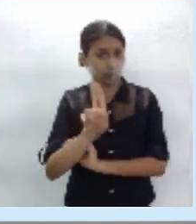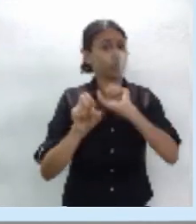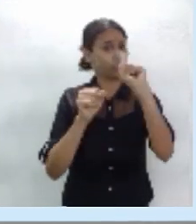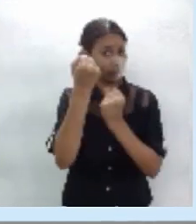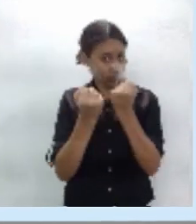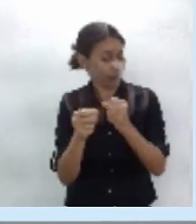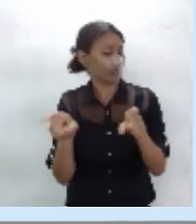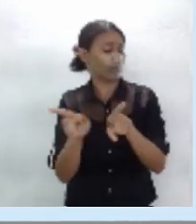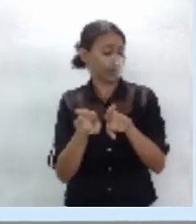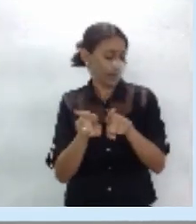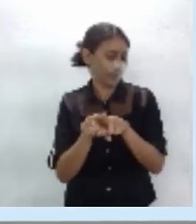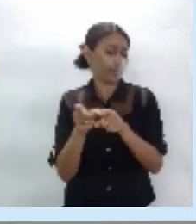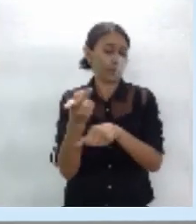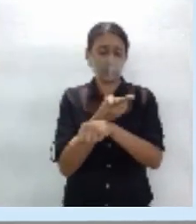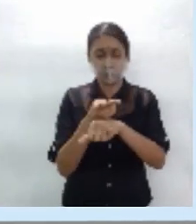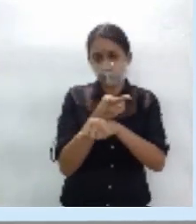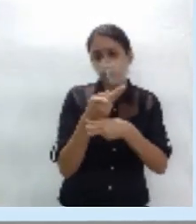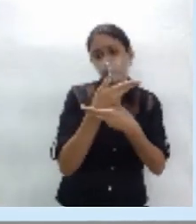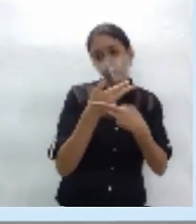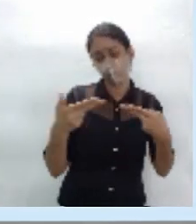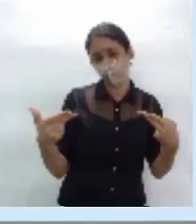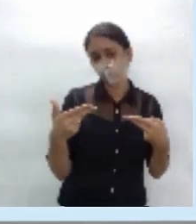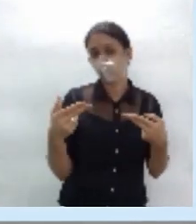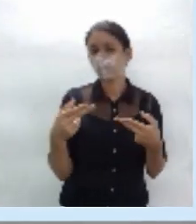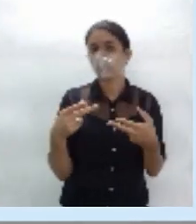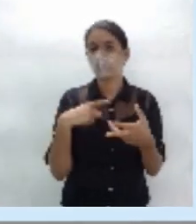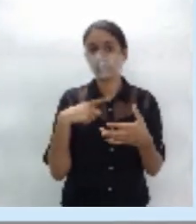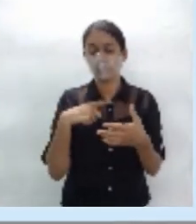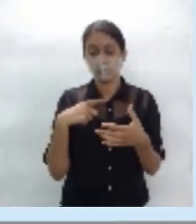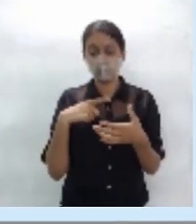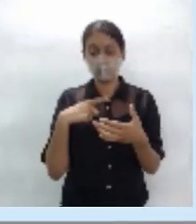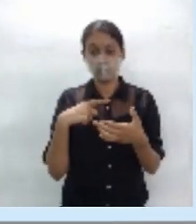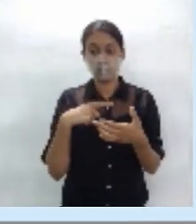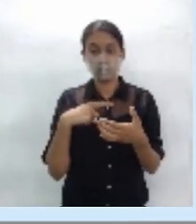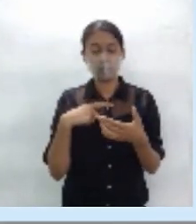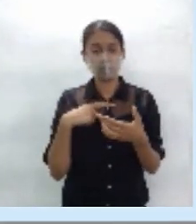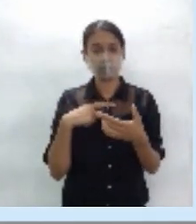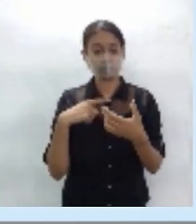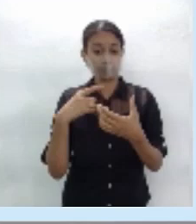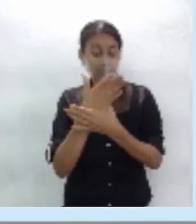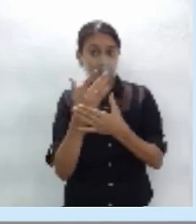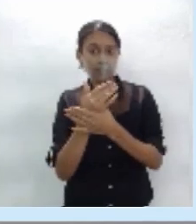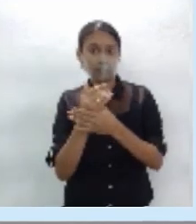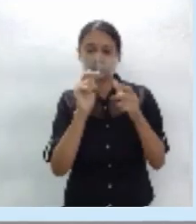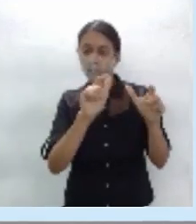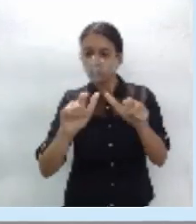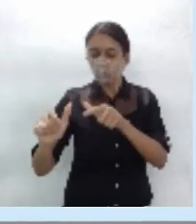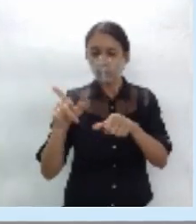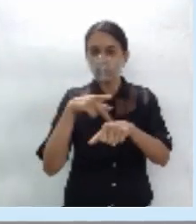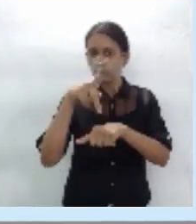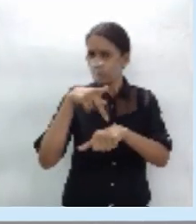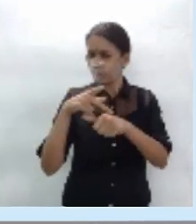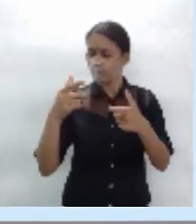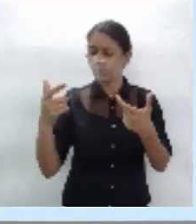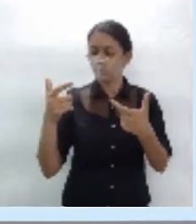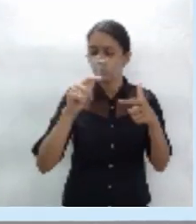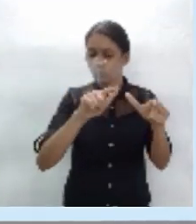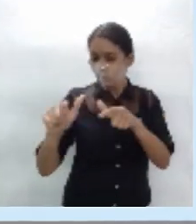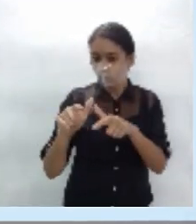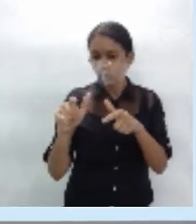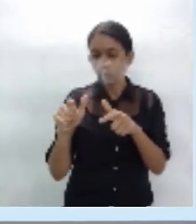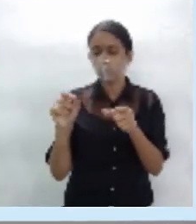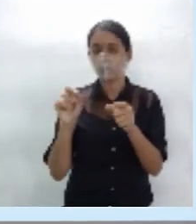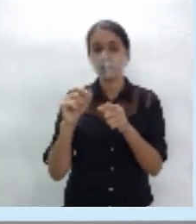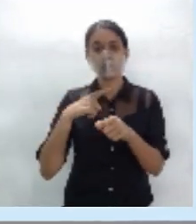matéria-prima, em busca desse mercado consumidor, tá certo? E